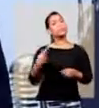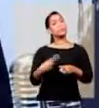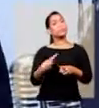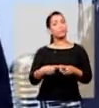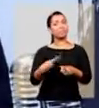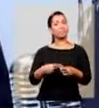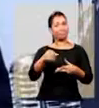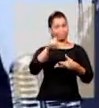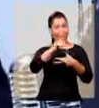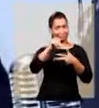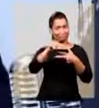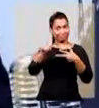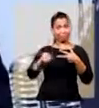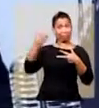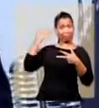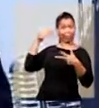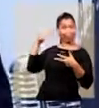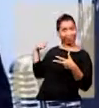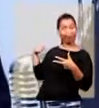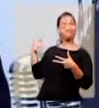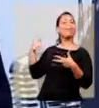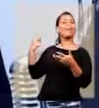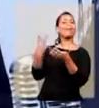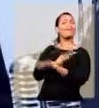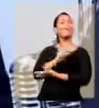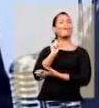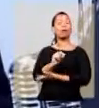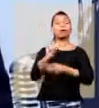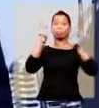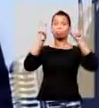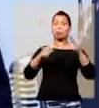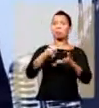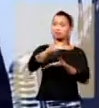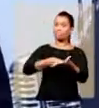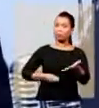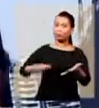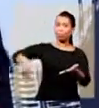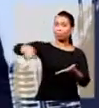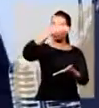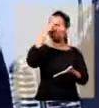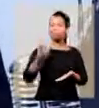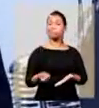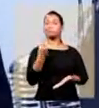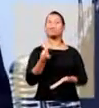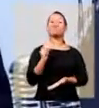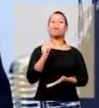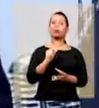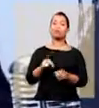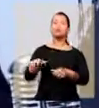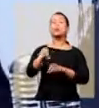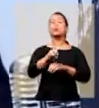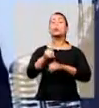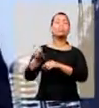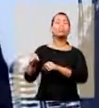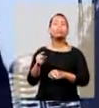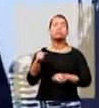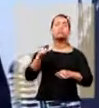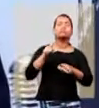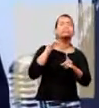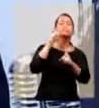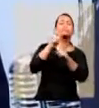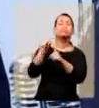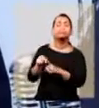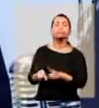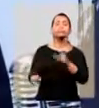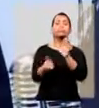Que surpreendeu a todos com o tema Desafios para a Educação Formal de Surdos, o que levantou o tema da inclusão das pessoas